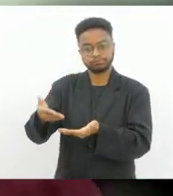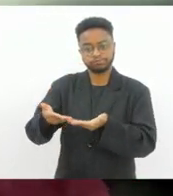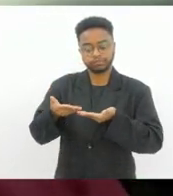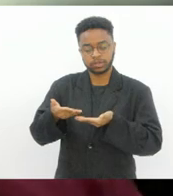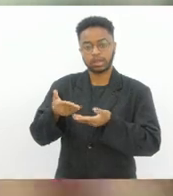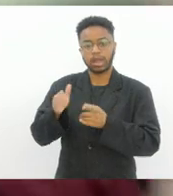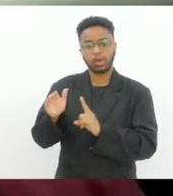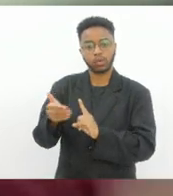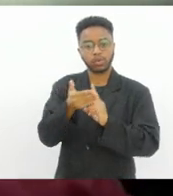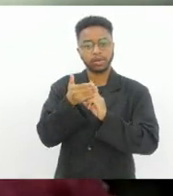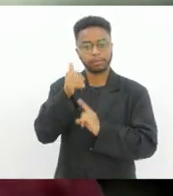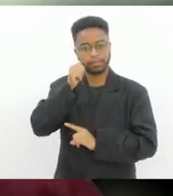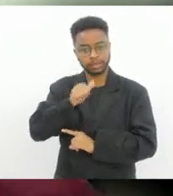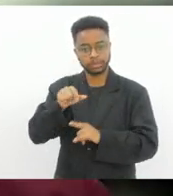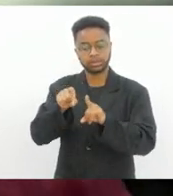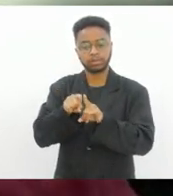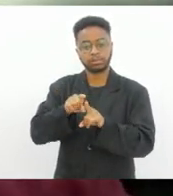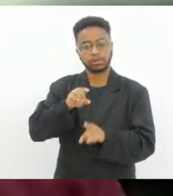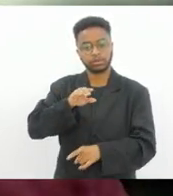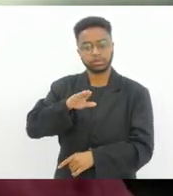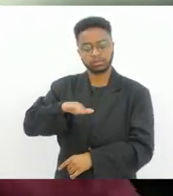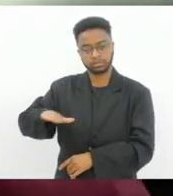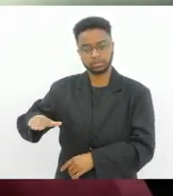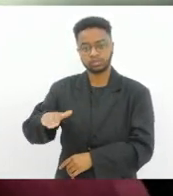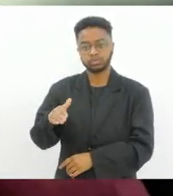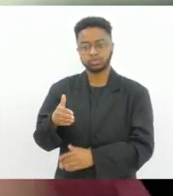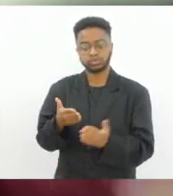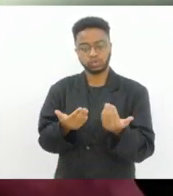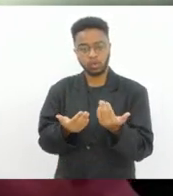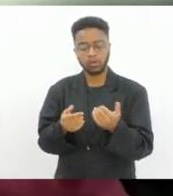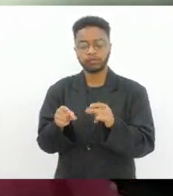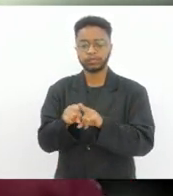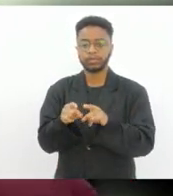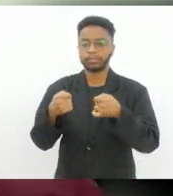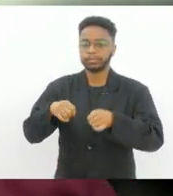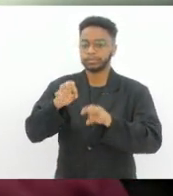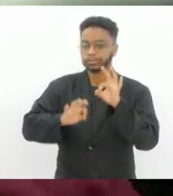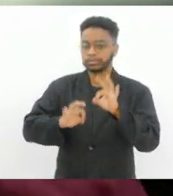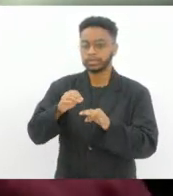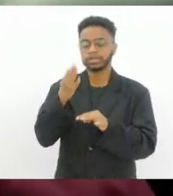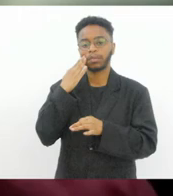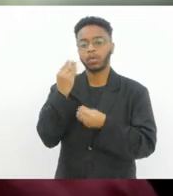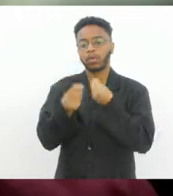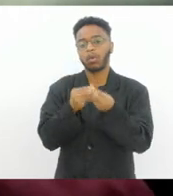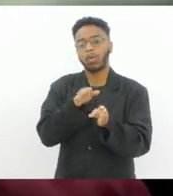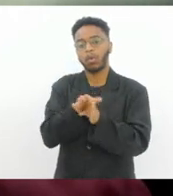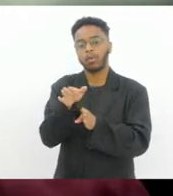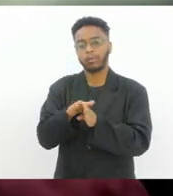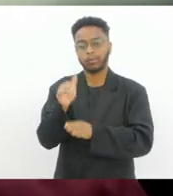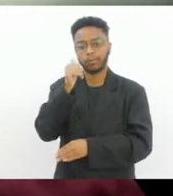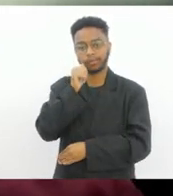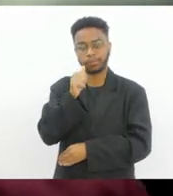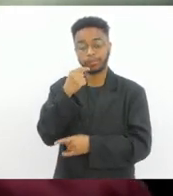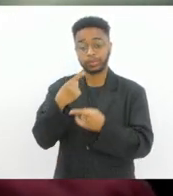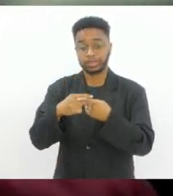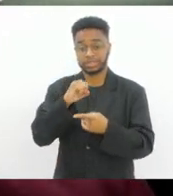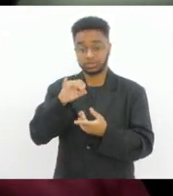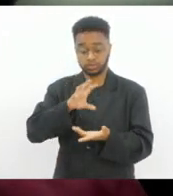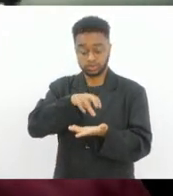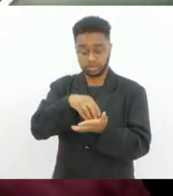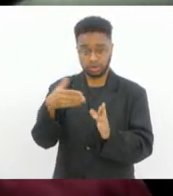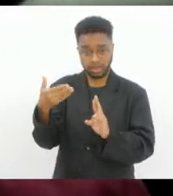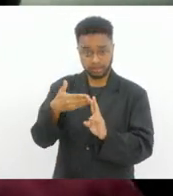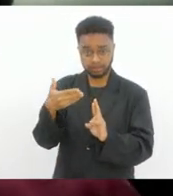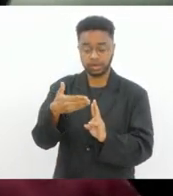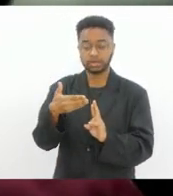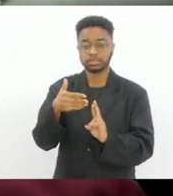mulheres. Então, os serviços precisam estar organizados e saberem como orientar essas mulheres, se o centro de referência ou